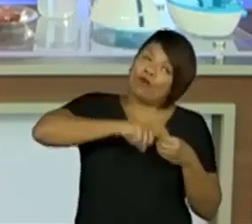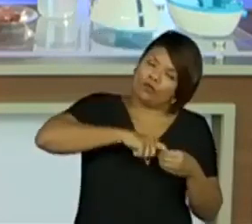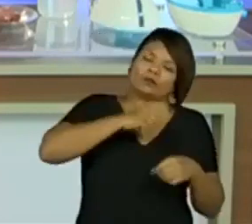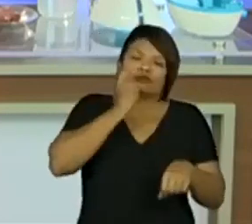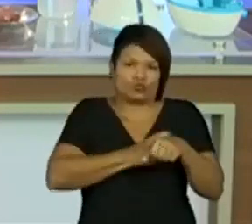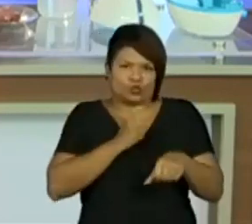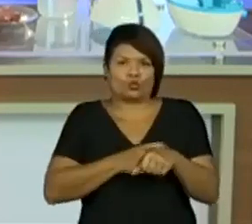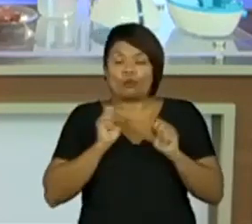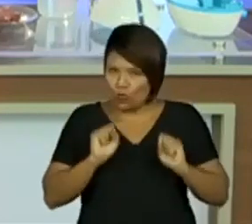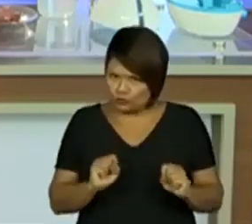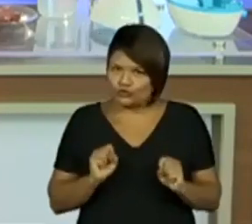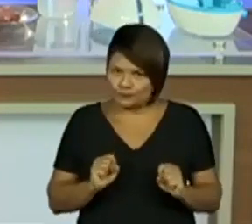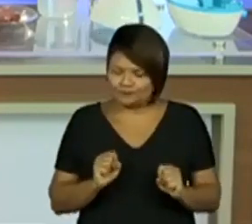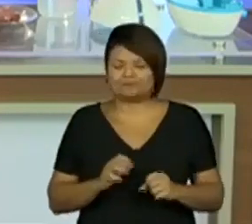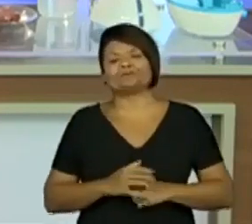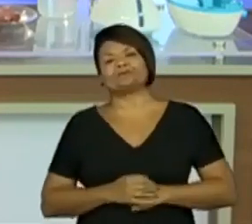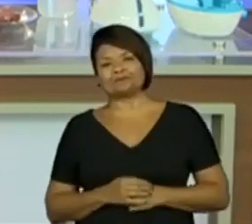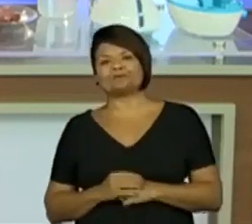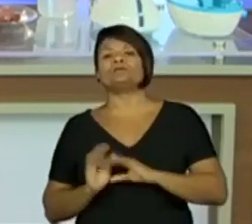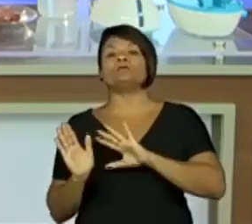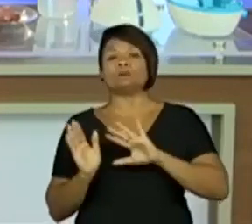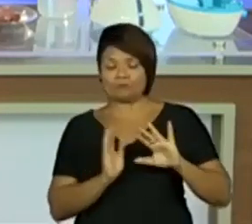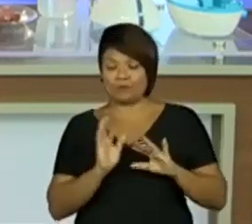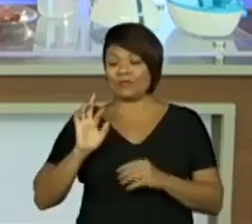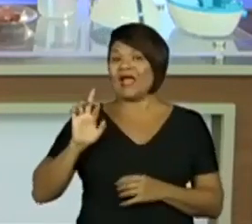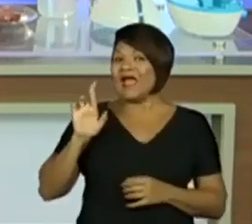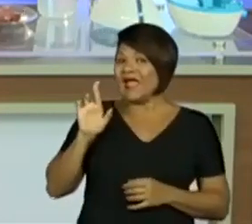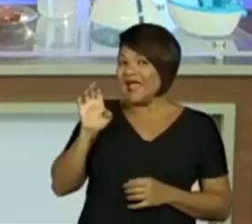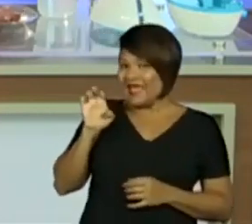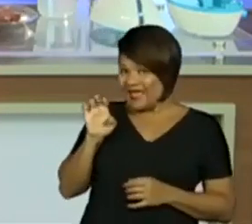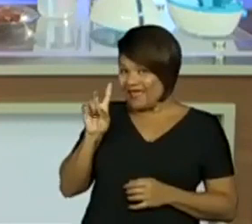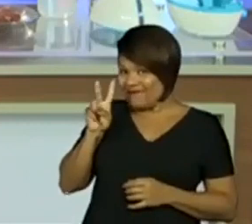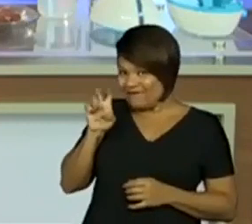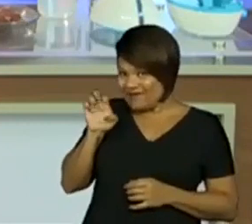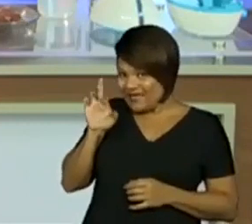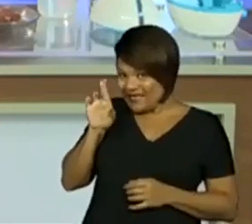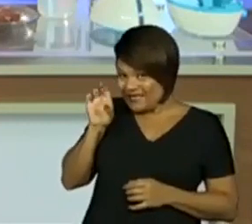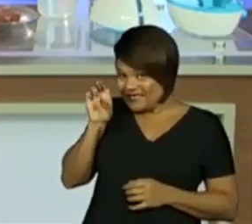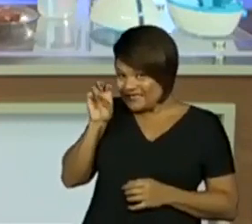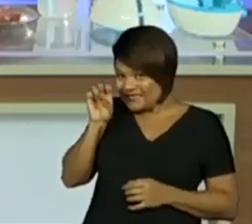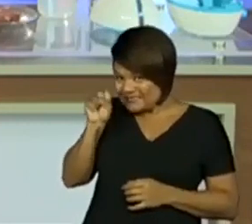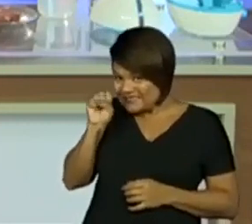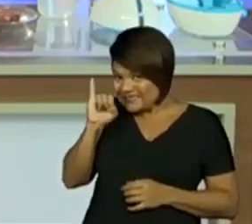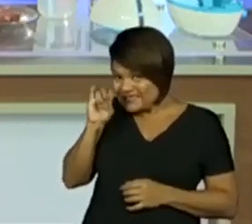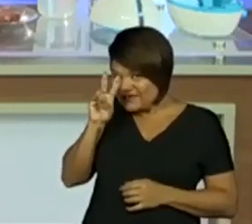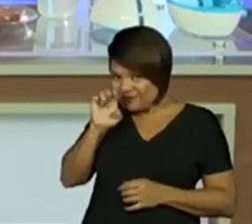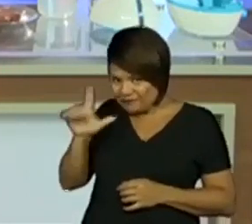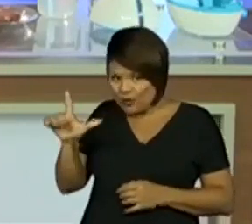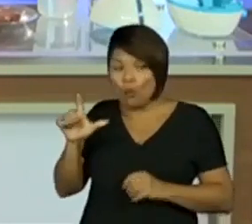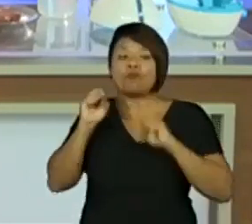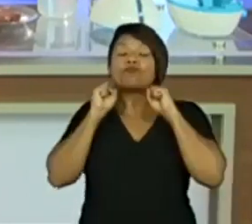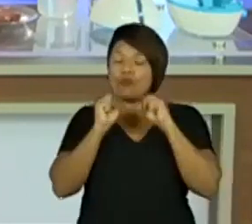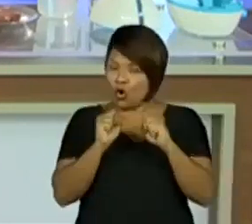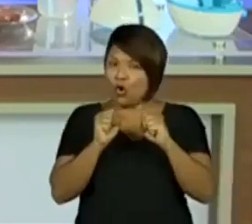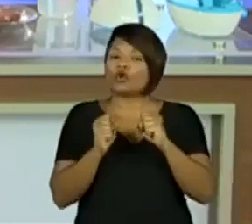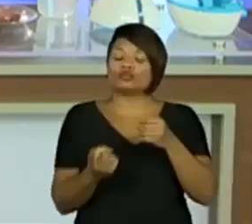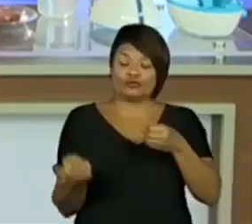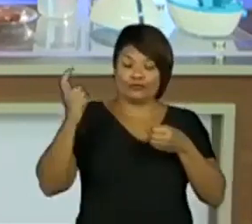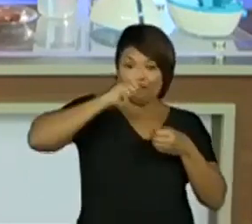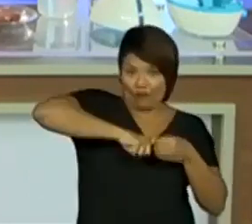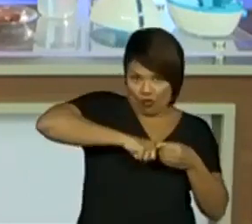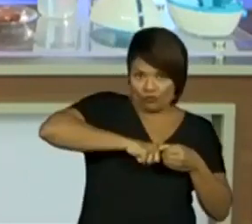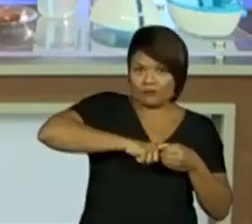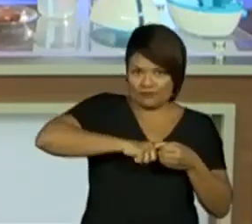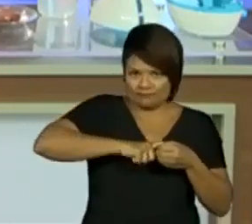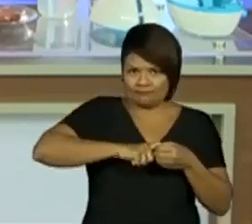Quando a gente fala de mudanças reversíveis, que podem voltar ao estado original, nós temos um exemplo,